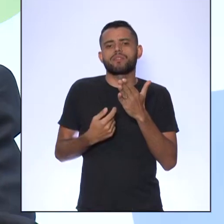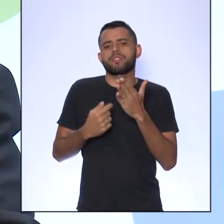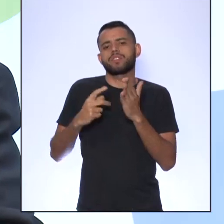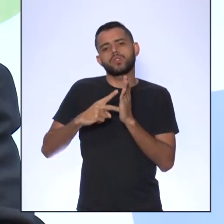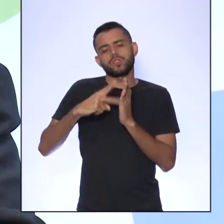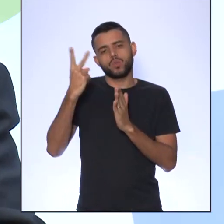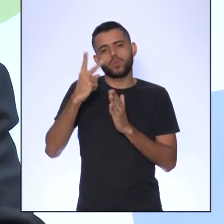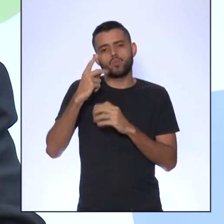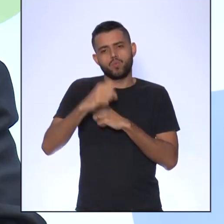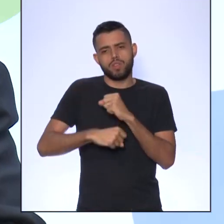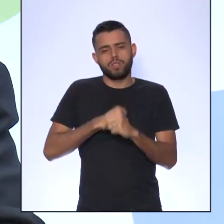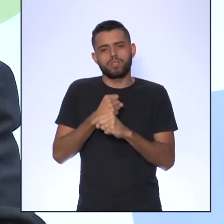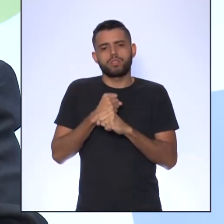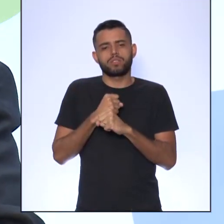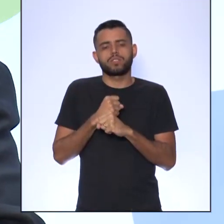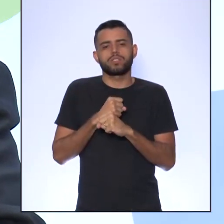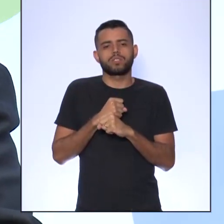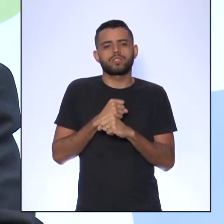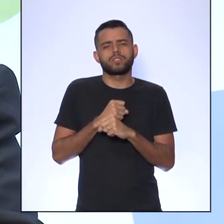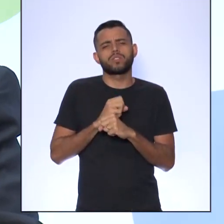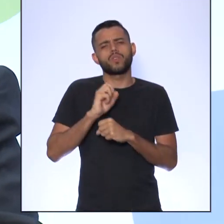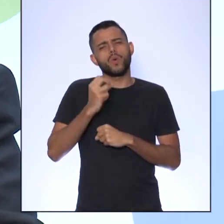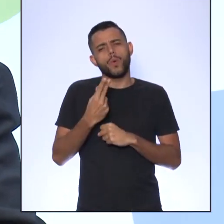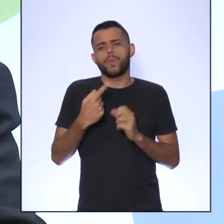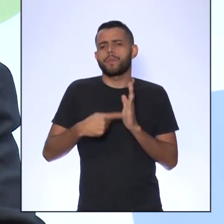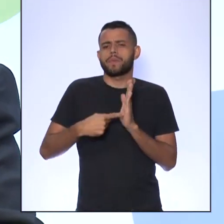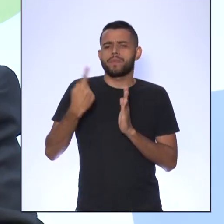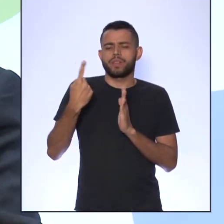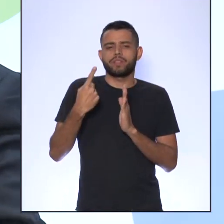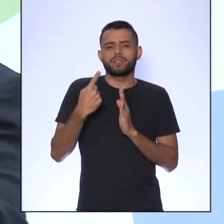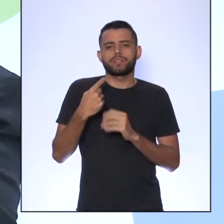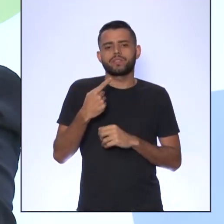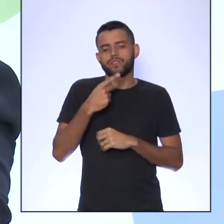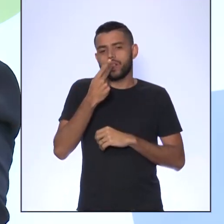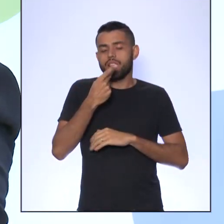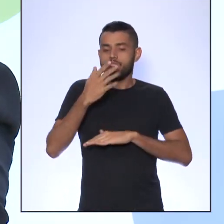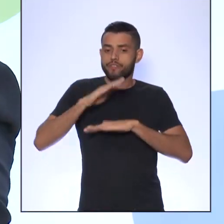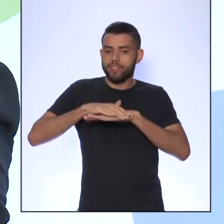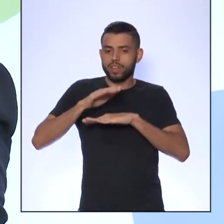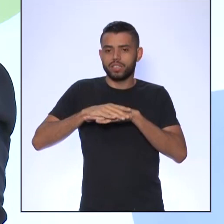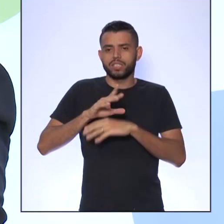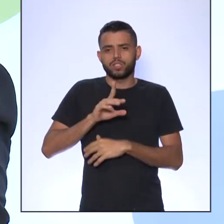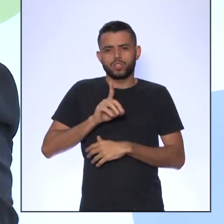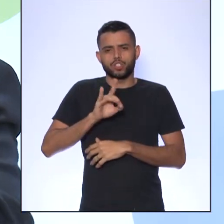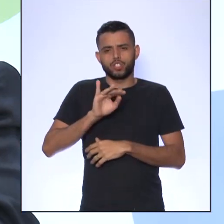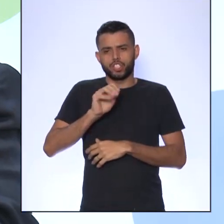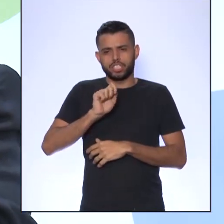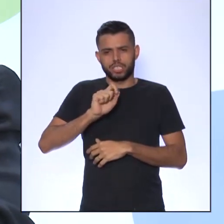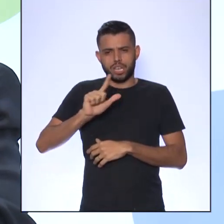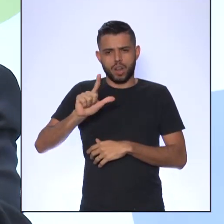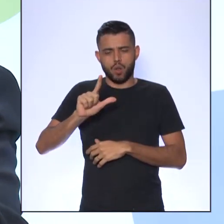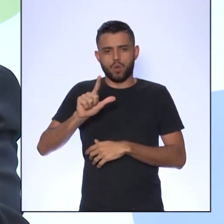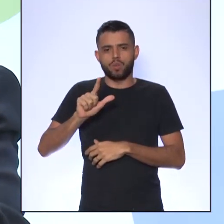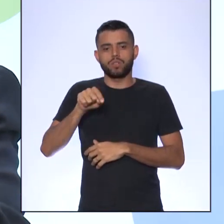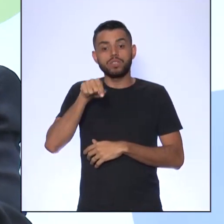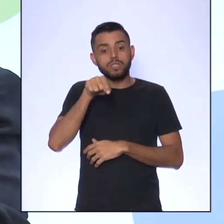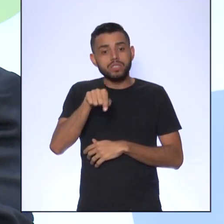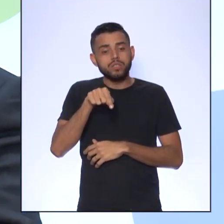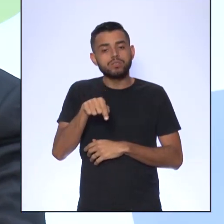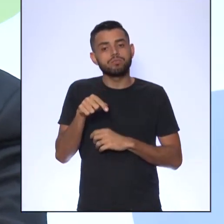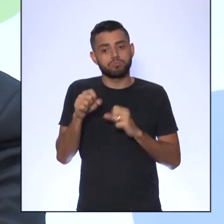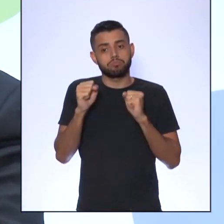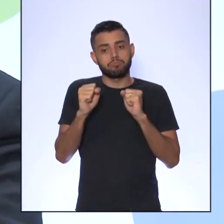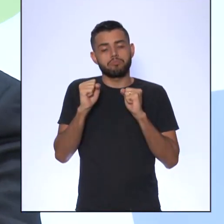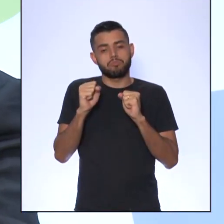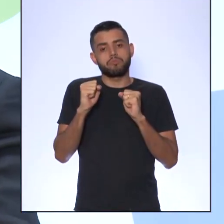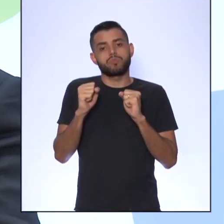segundo ano, eu diria, ou até no primeiro ano, né, eu diria, faz no digital, tenta se inscrever no digital, porque como isso é uma tendência, é